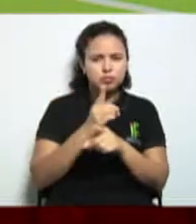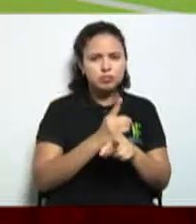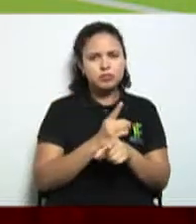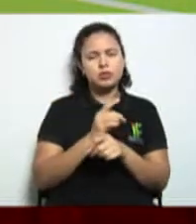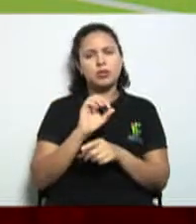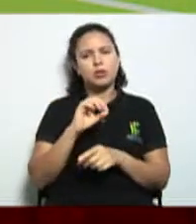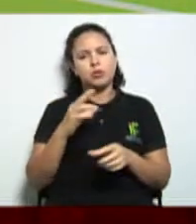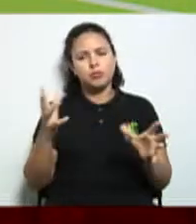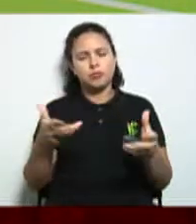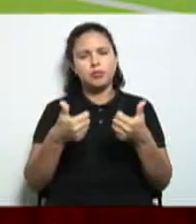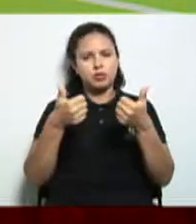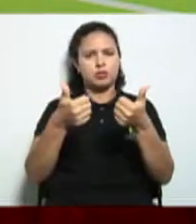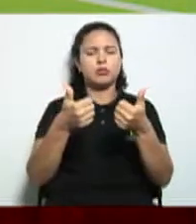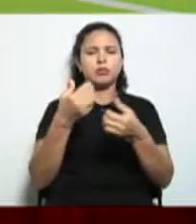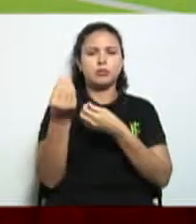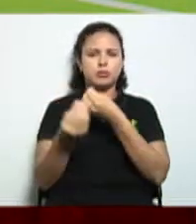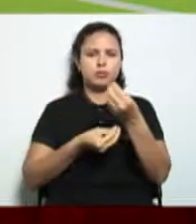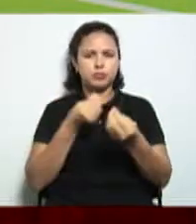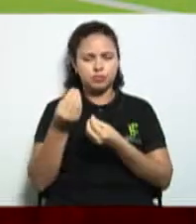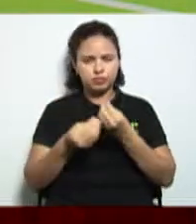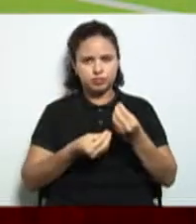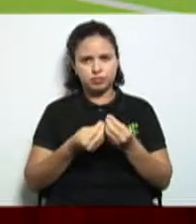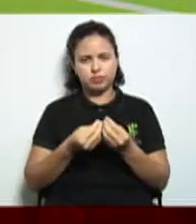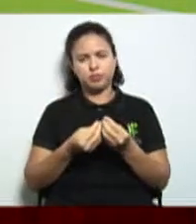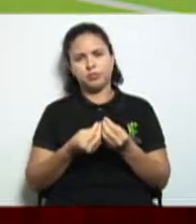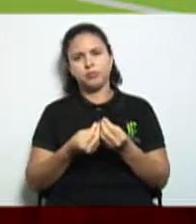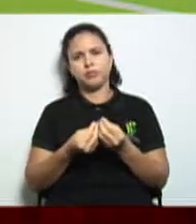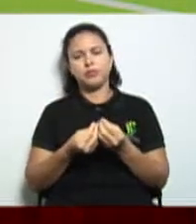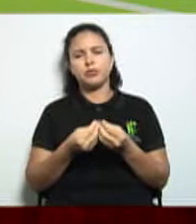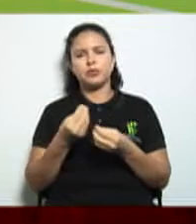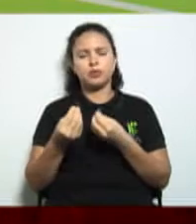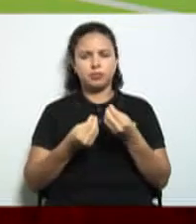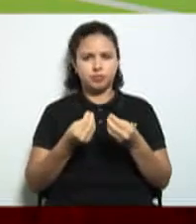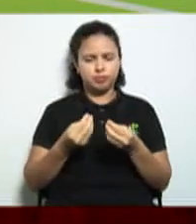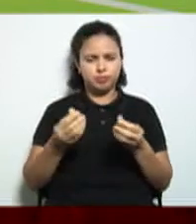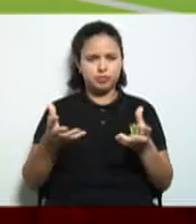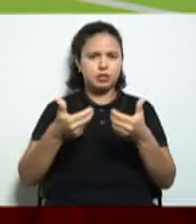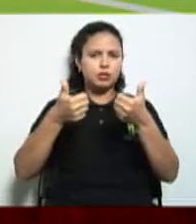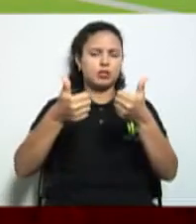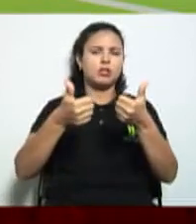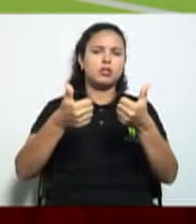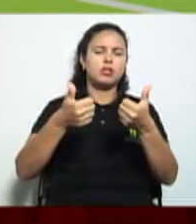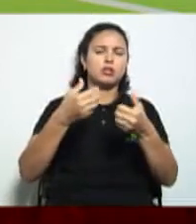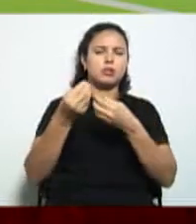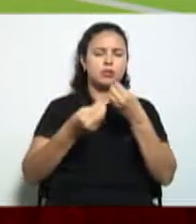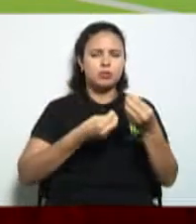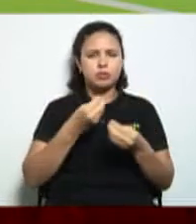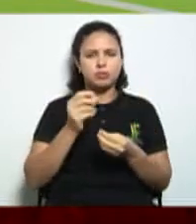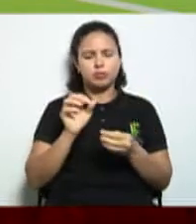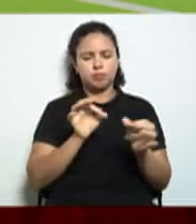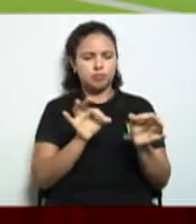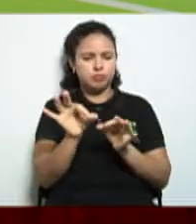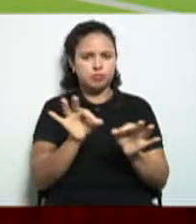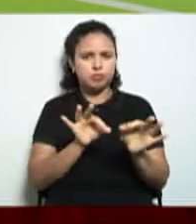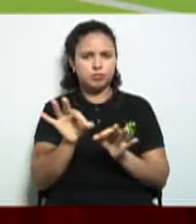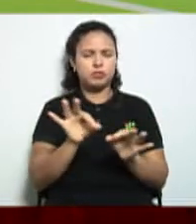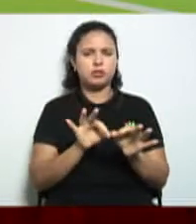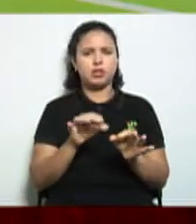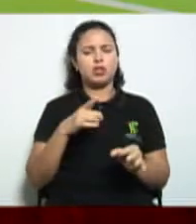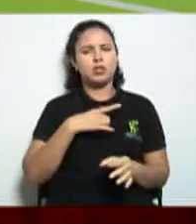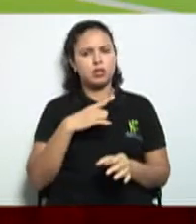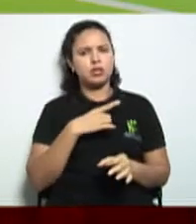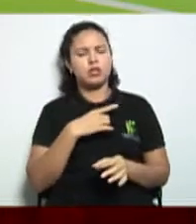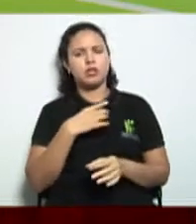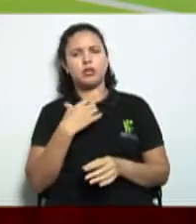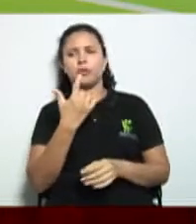fazer melhor. Como fazer? De que jeito melhorar? Como que eu posso organizar isso? Tem um jeito